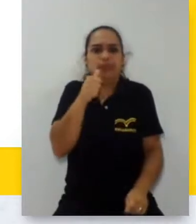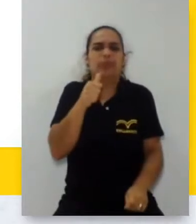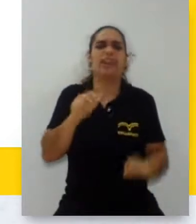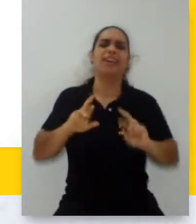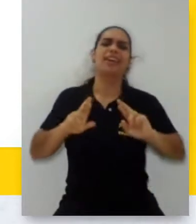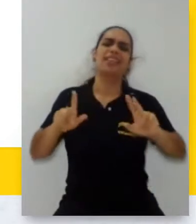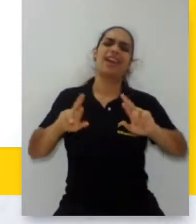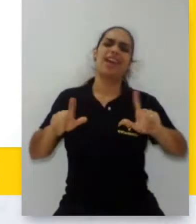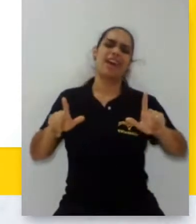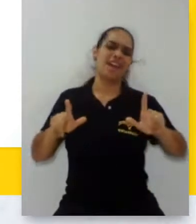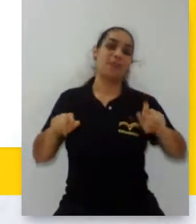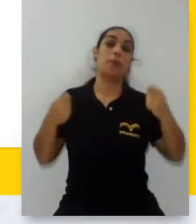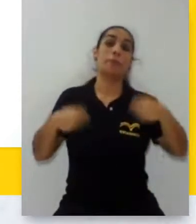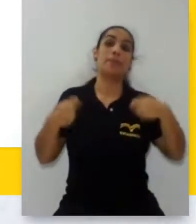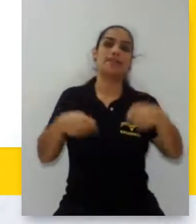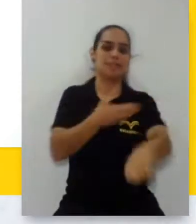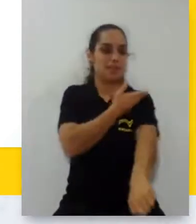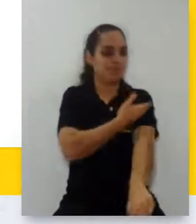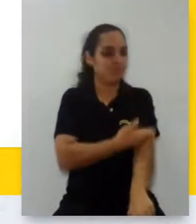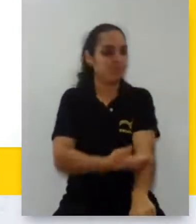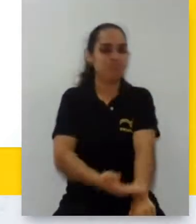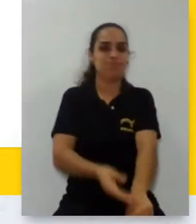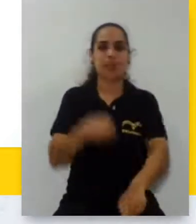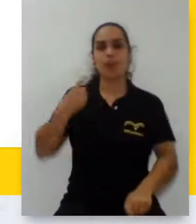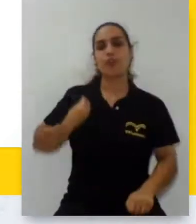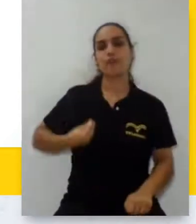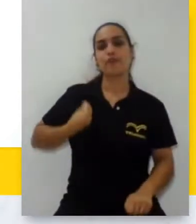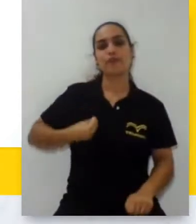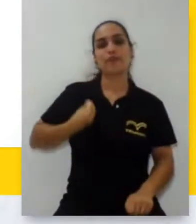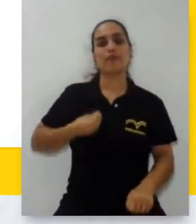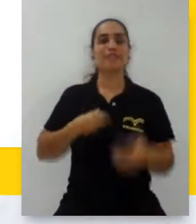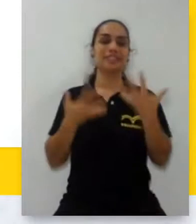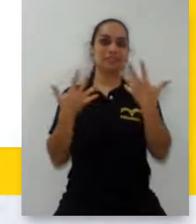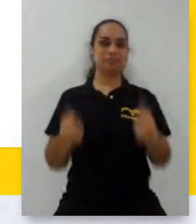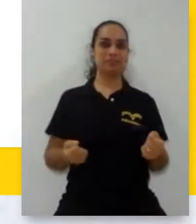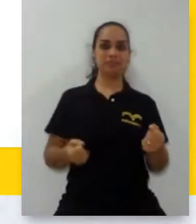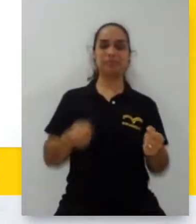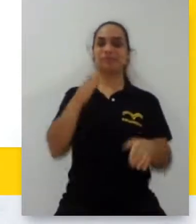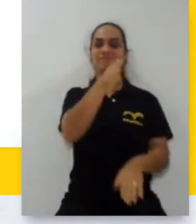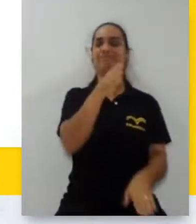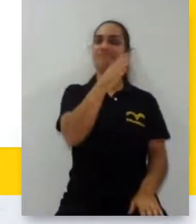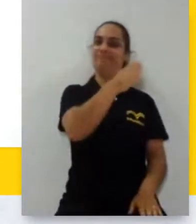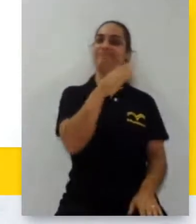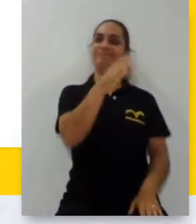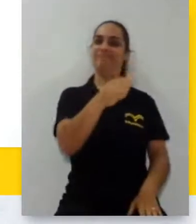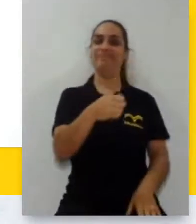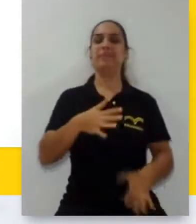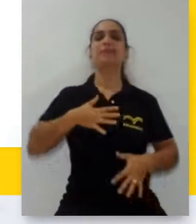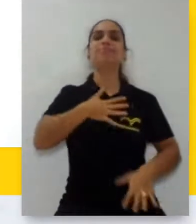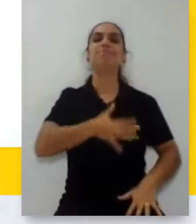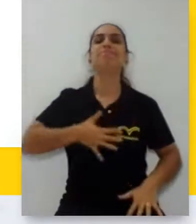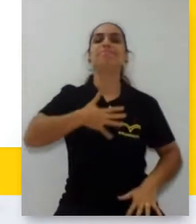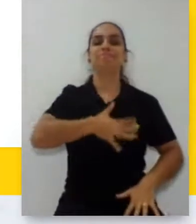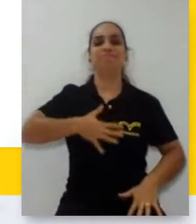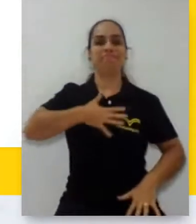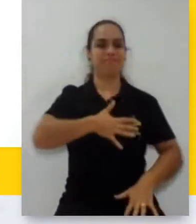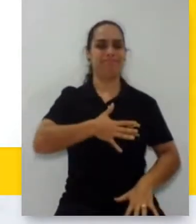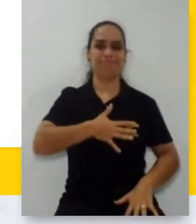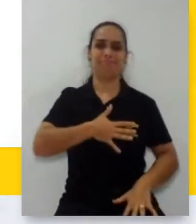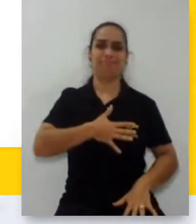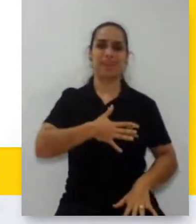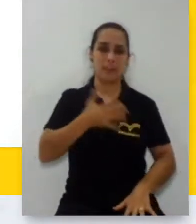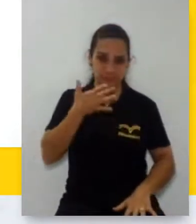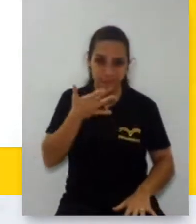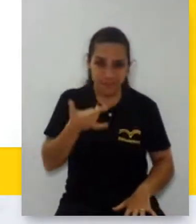que têm algum tipo de doença, eles têm uma dificuldade maior pela questão do hábito. Não é fácil mudar um hábito, não é da noite para o dia. Por isso que eu falei